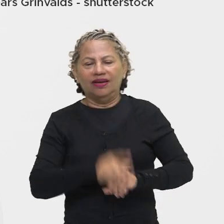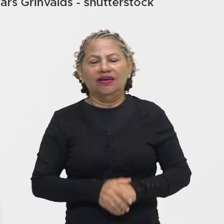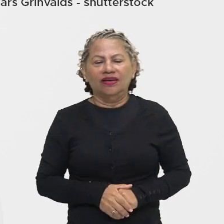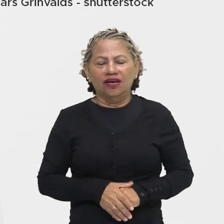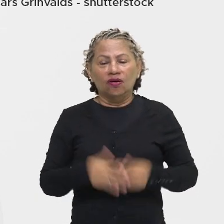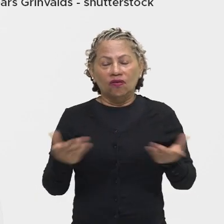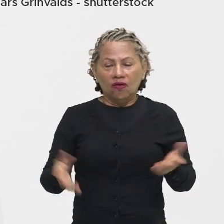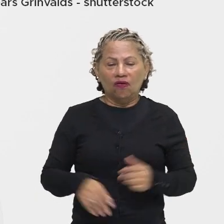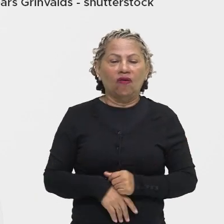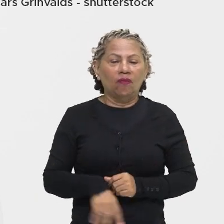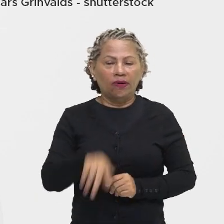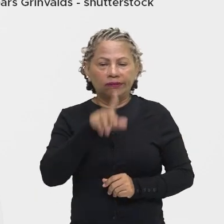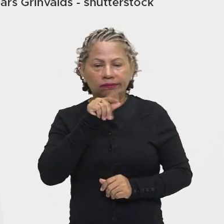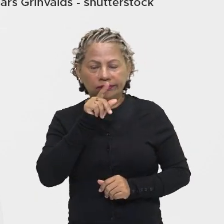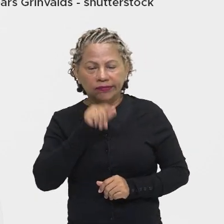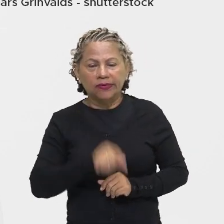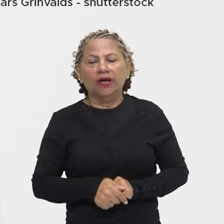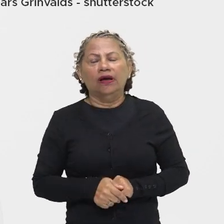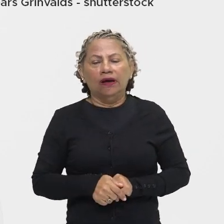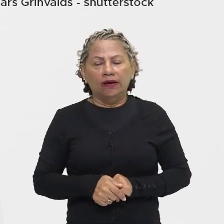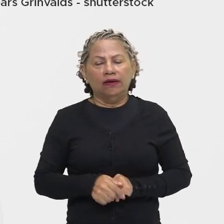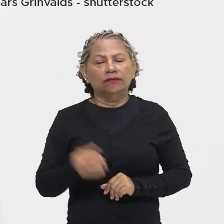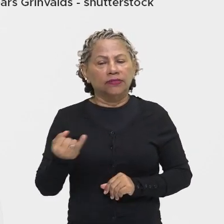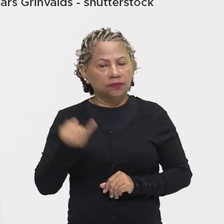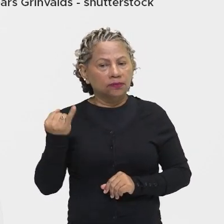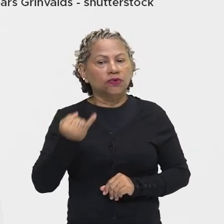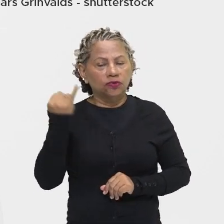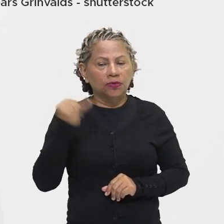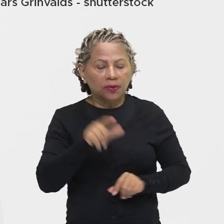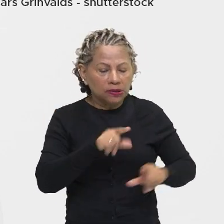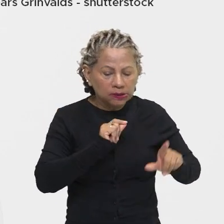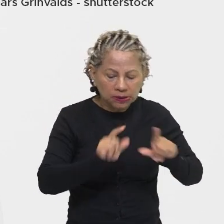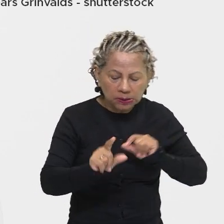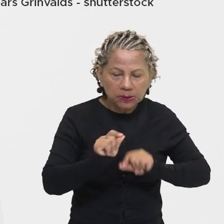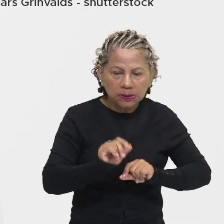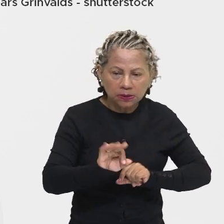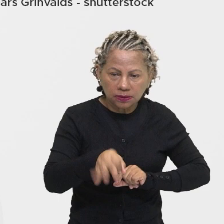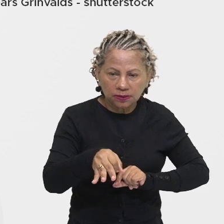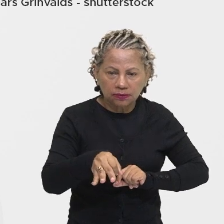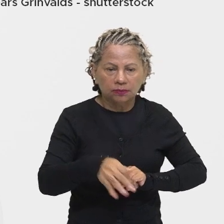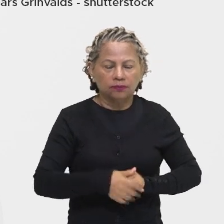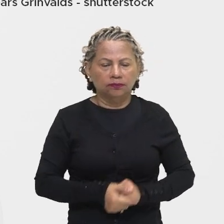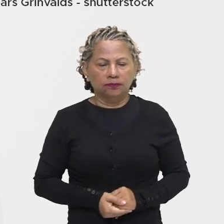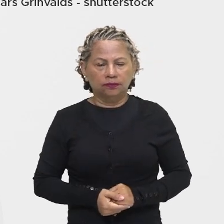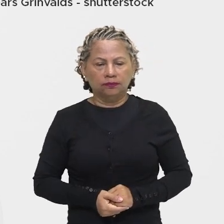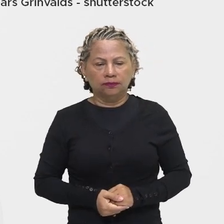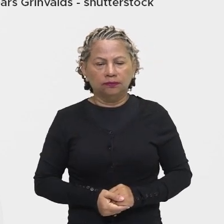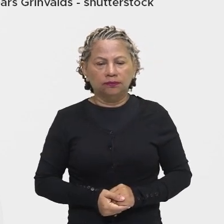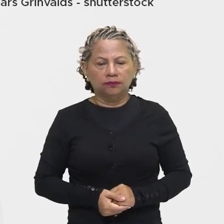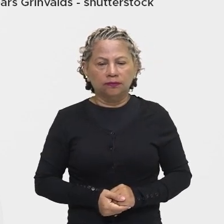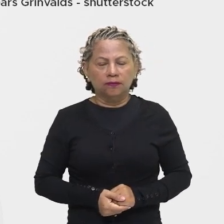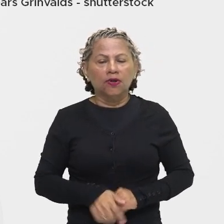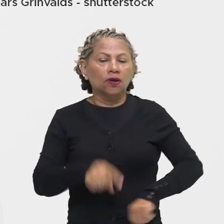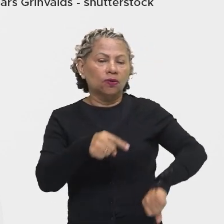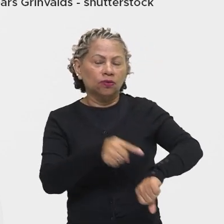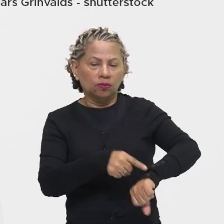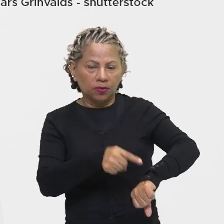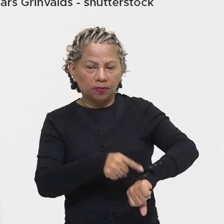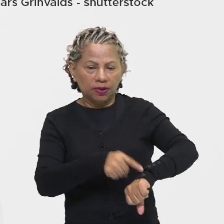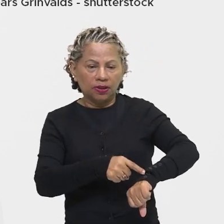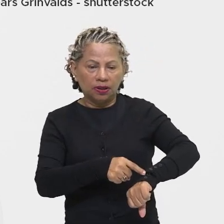vimos, é menos seletivo na entrega desses conteúdos. A partir do momento que o